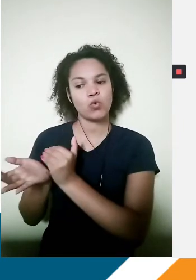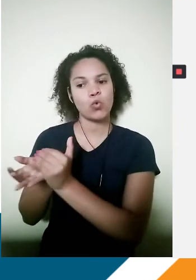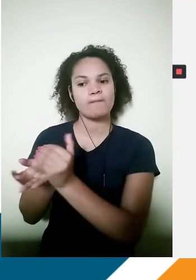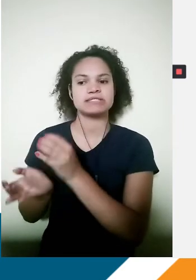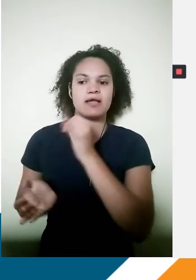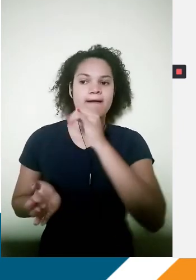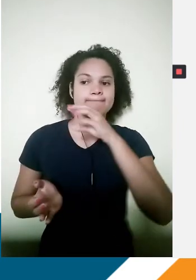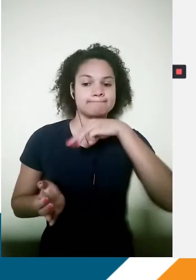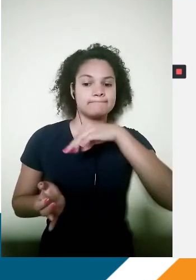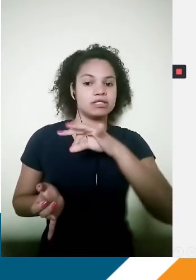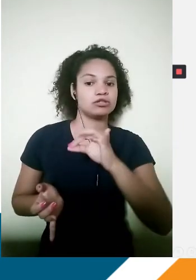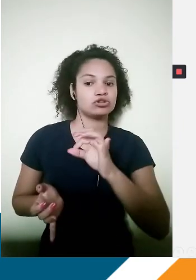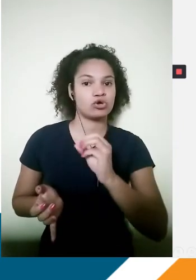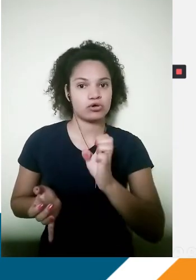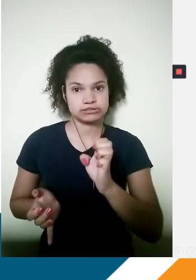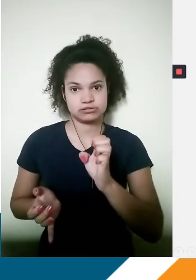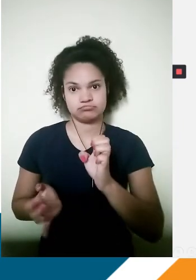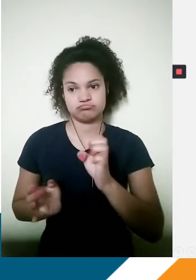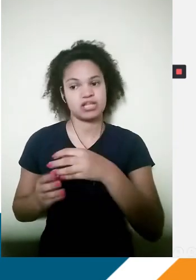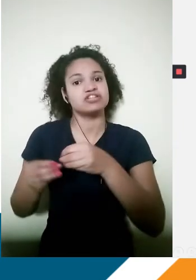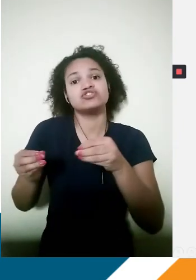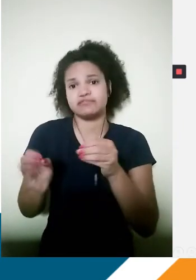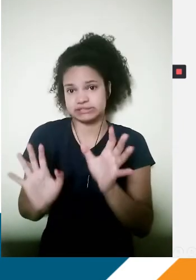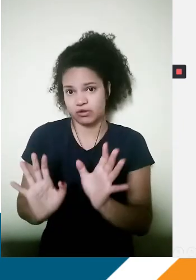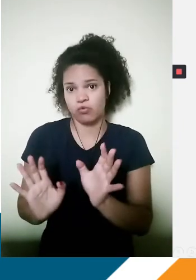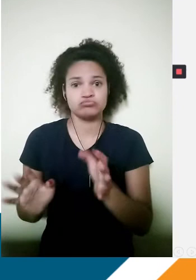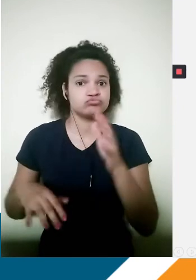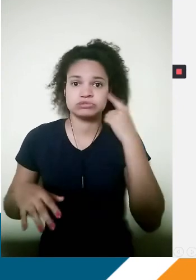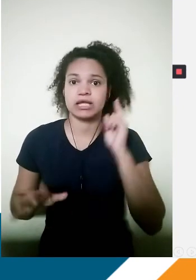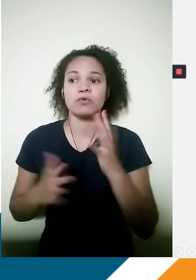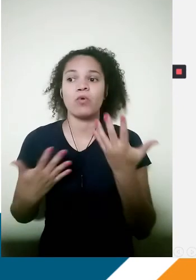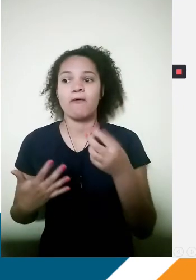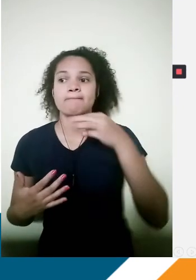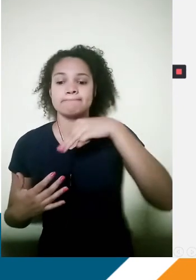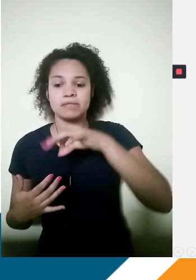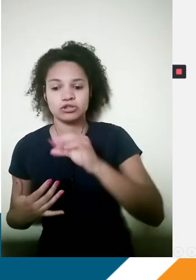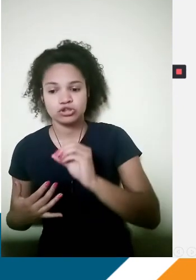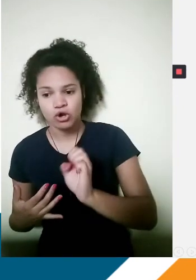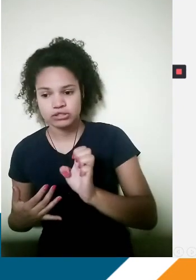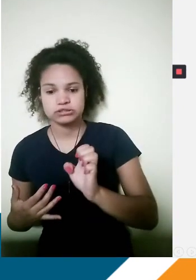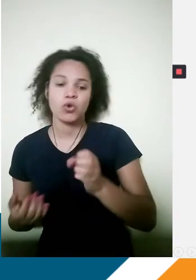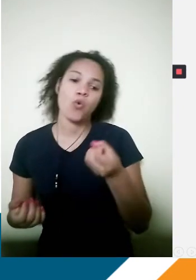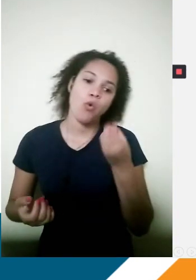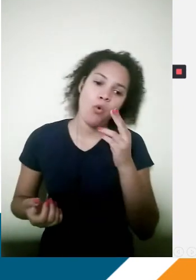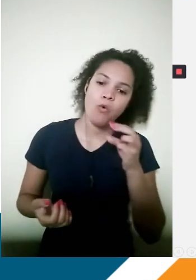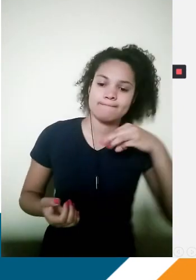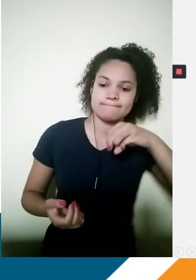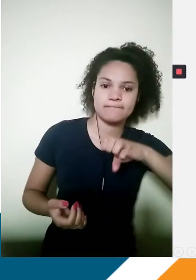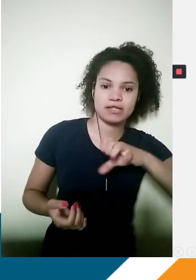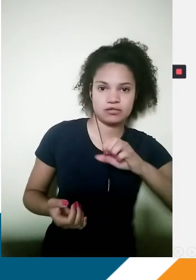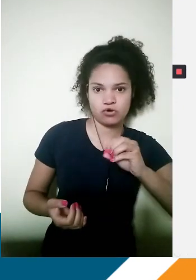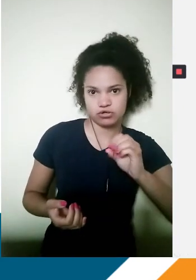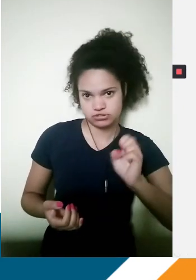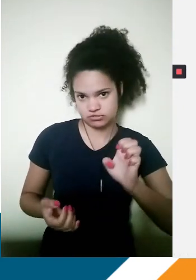da divisão celular, ou da meiose. Aqui a gente está mostrando, estamos aqui só nos detendo à apresentação